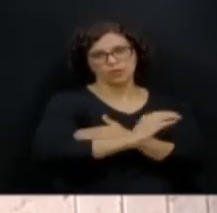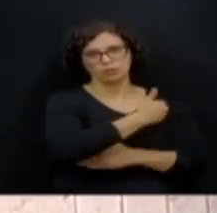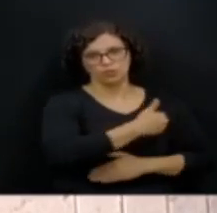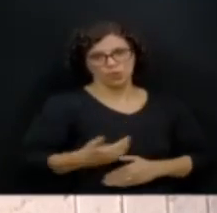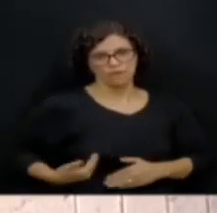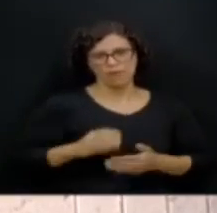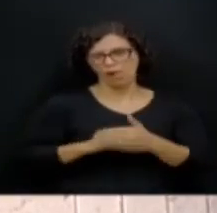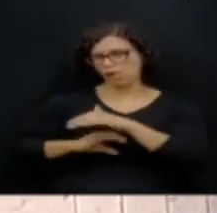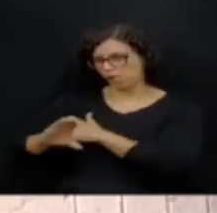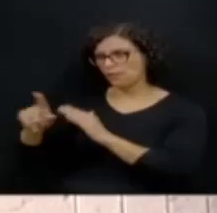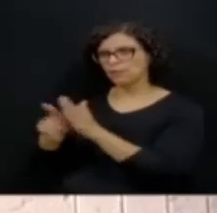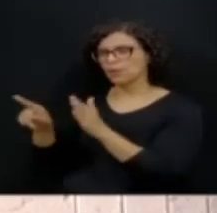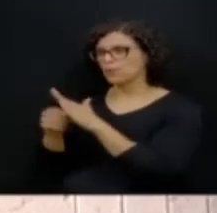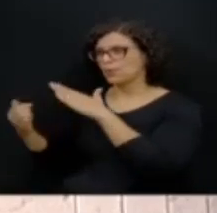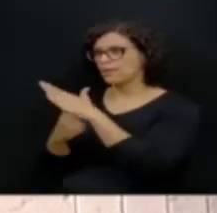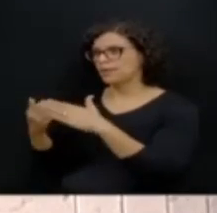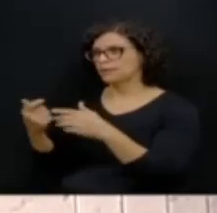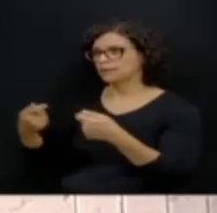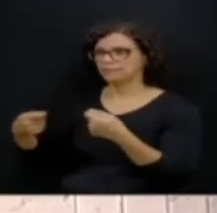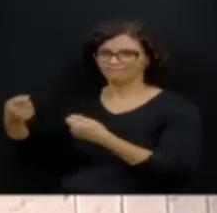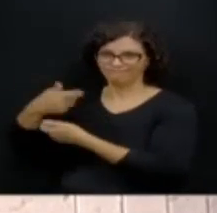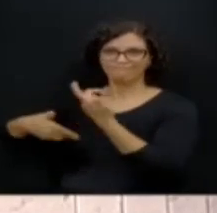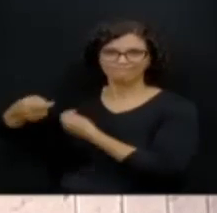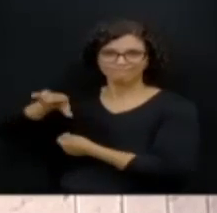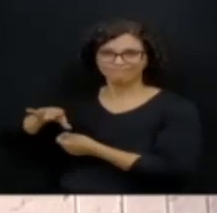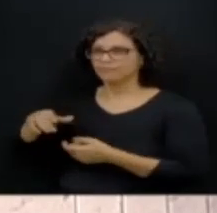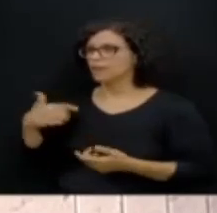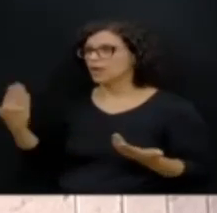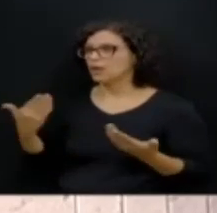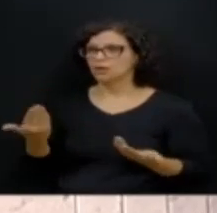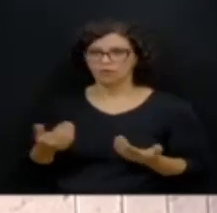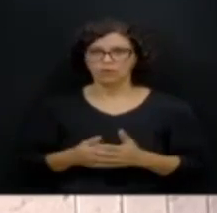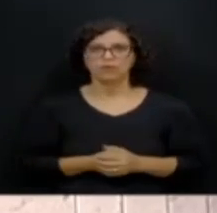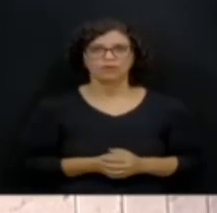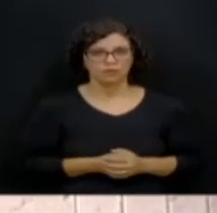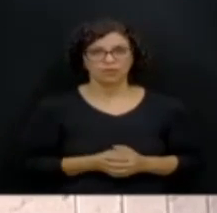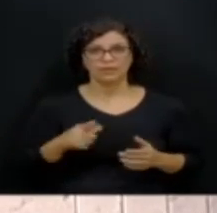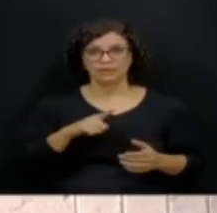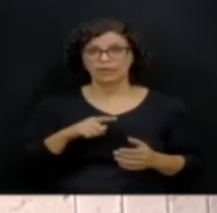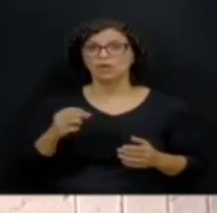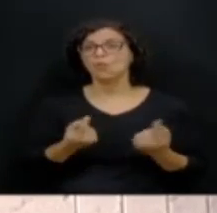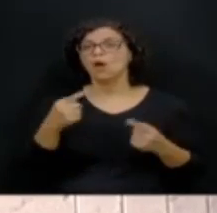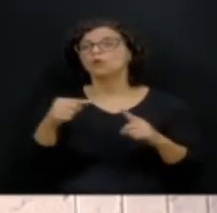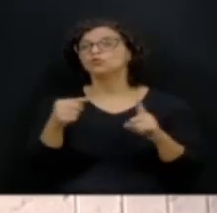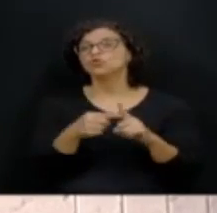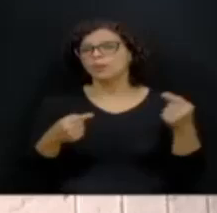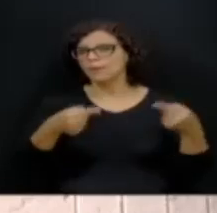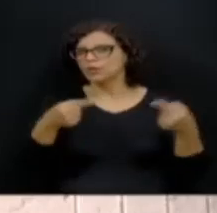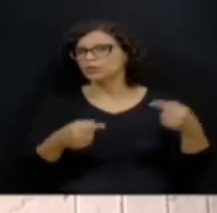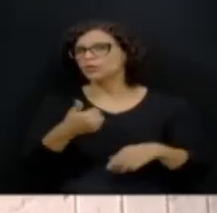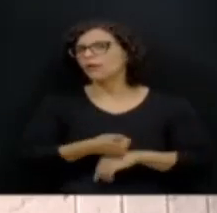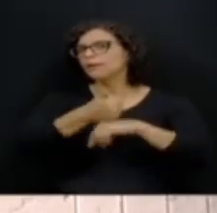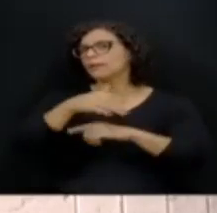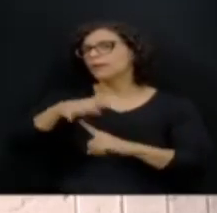mercado, para o grande negócio. É disso que eu quero falar aqui. Qual tipo de político que está governando